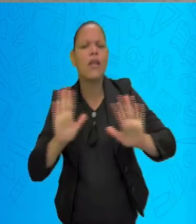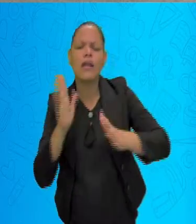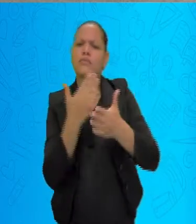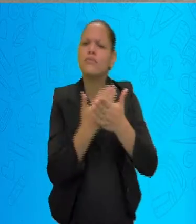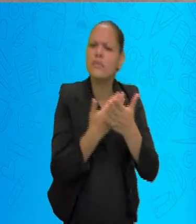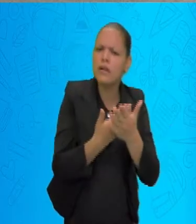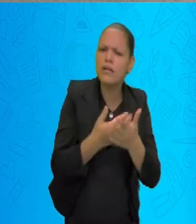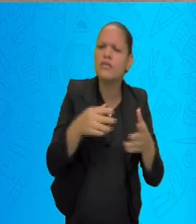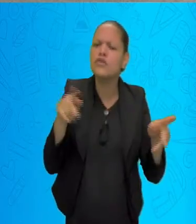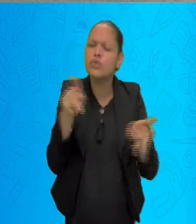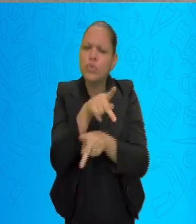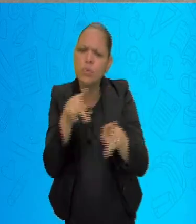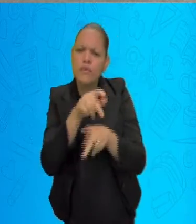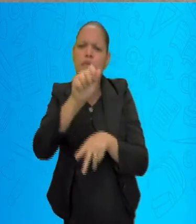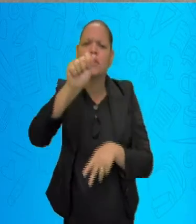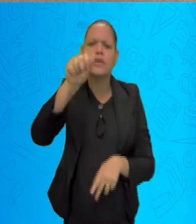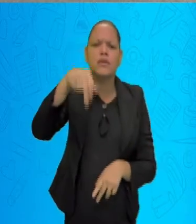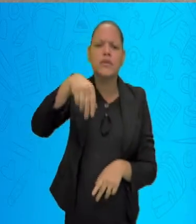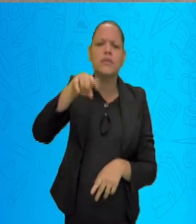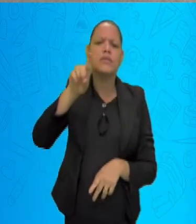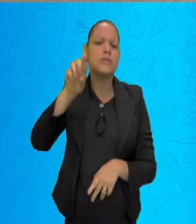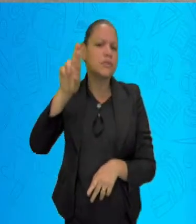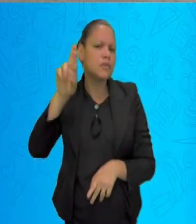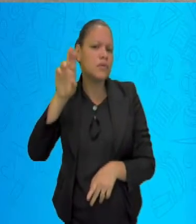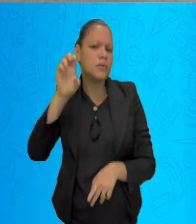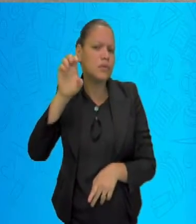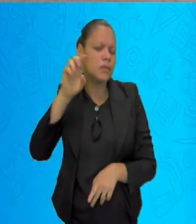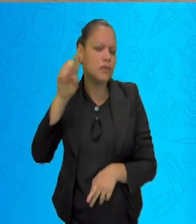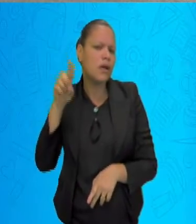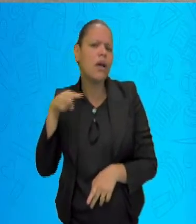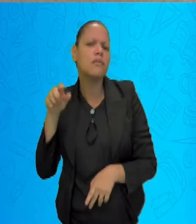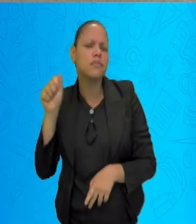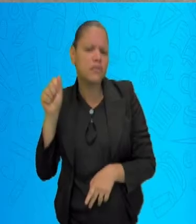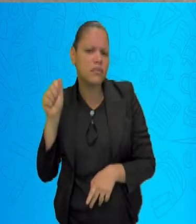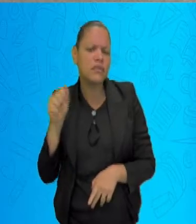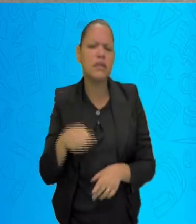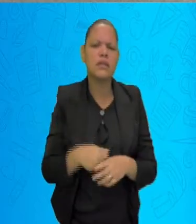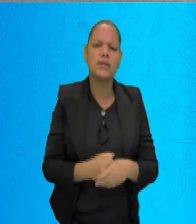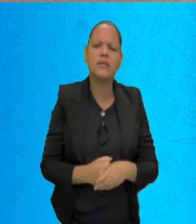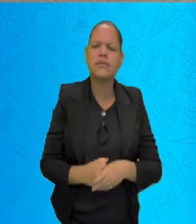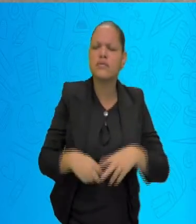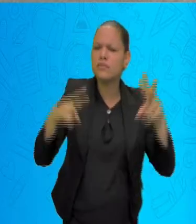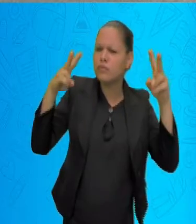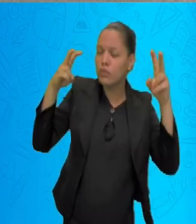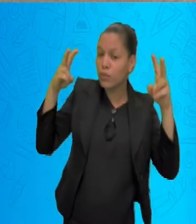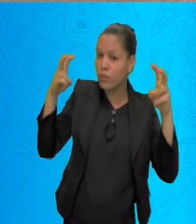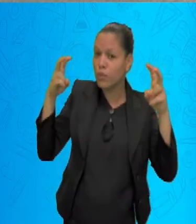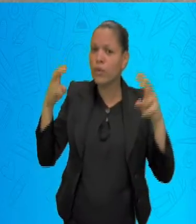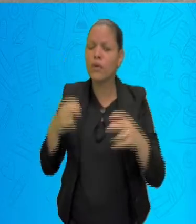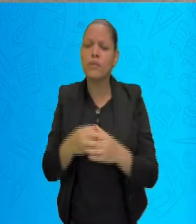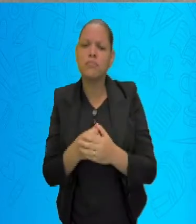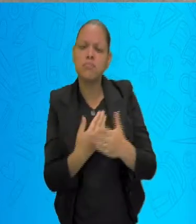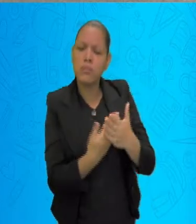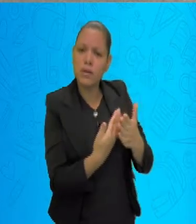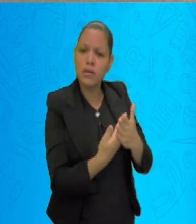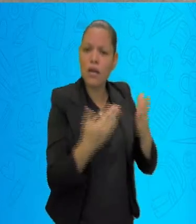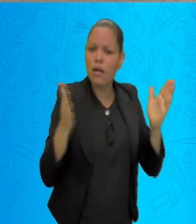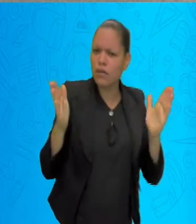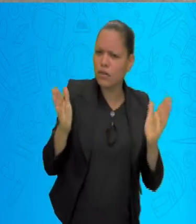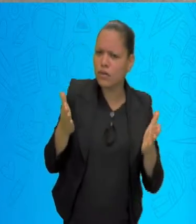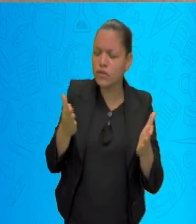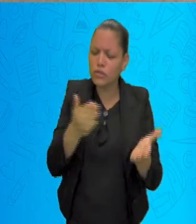Olá, estudantes! Sou Andresa Magalhães, professora de História. O assunto que vamos abordar na aula de hoje é continuação